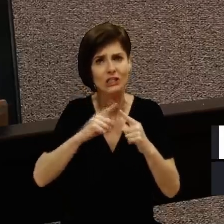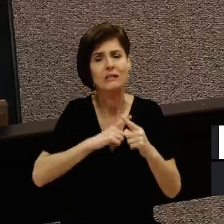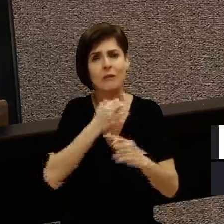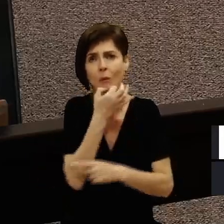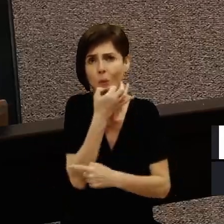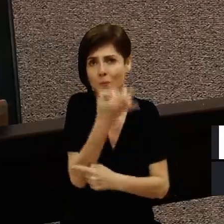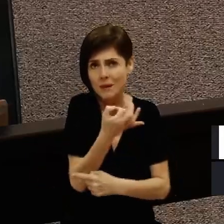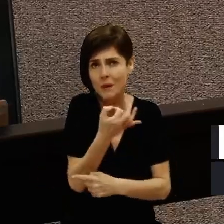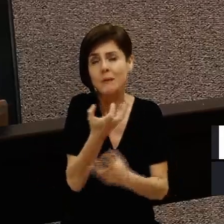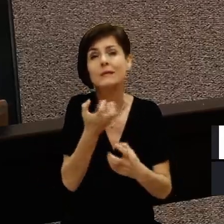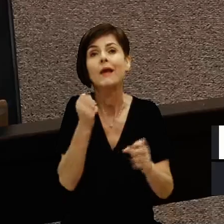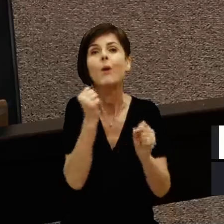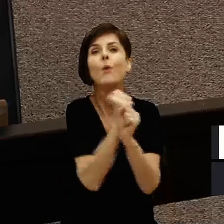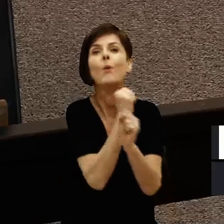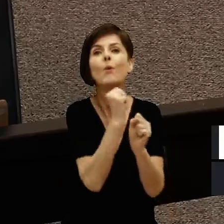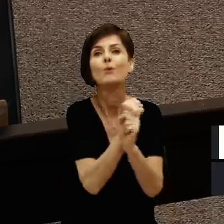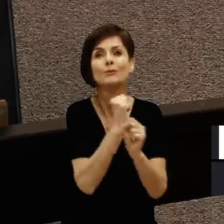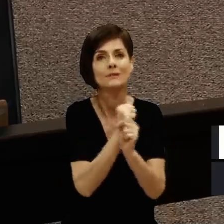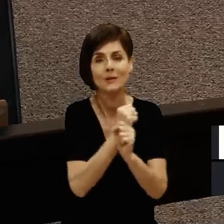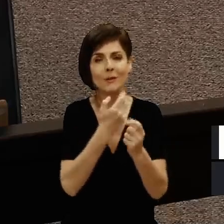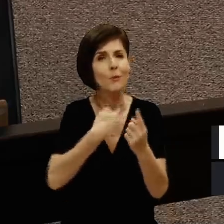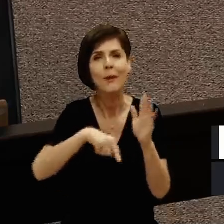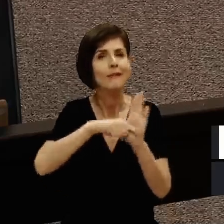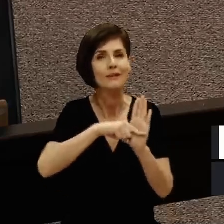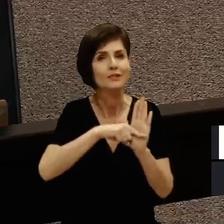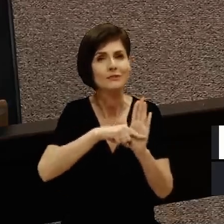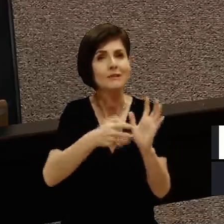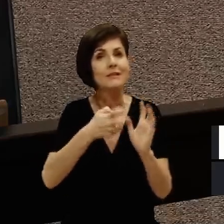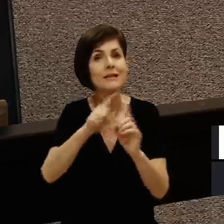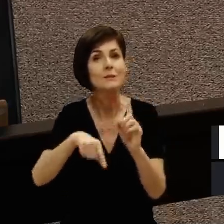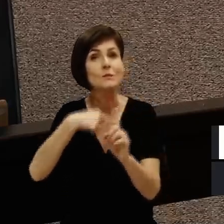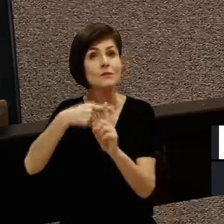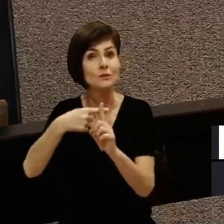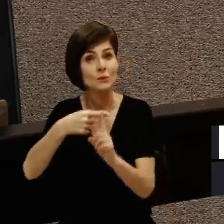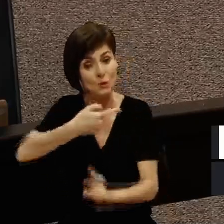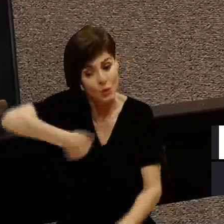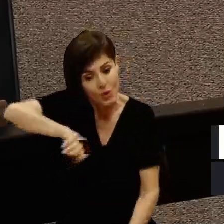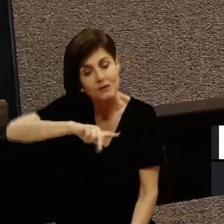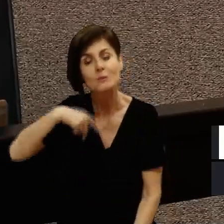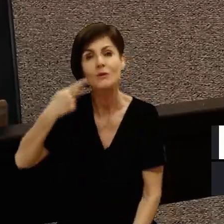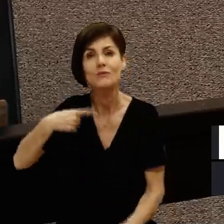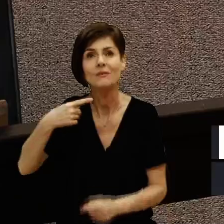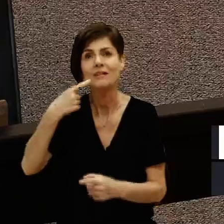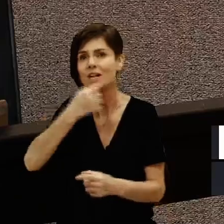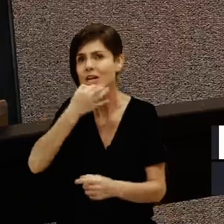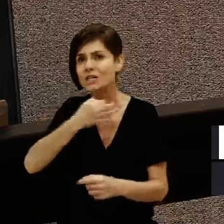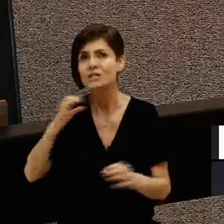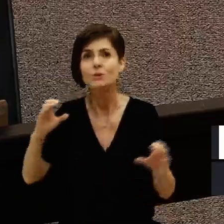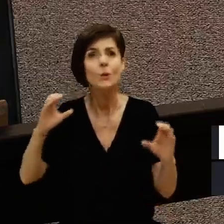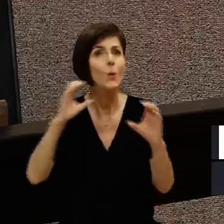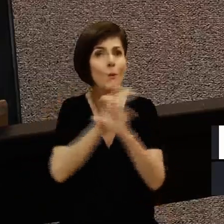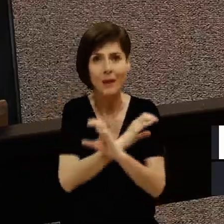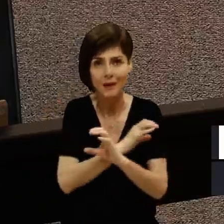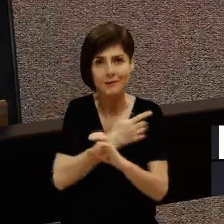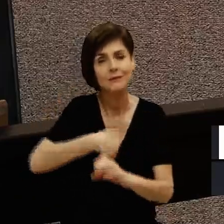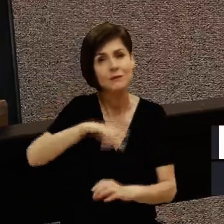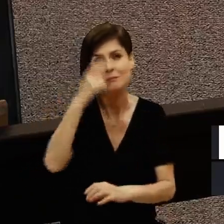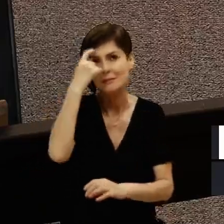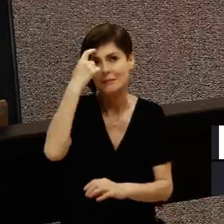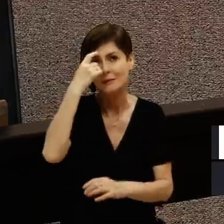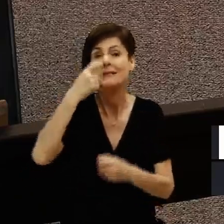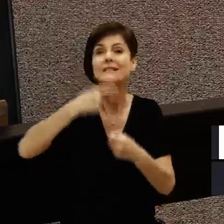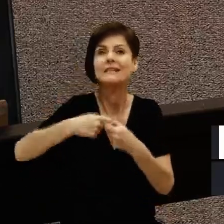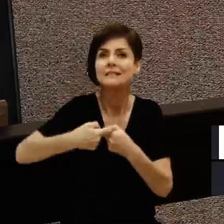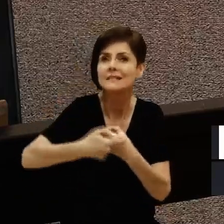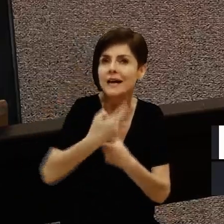críticas construtivas. Não é, a gente é vereador da cidade toda, então a gente pensa realmente nas questões da cidade, seja na questão